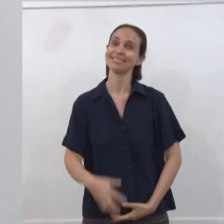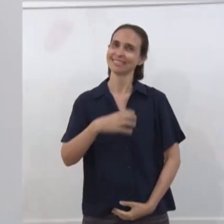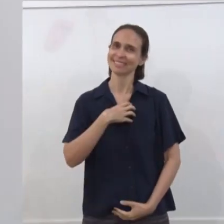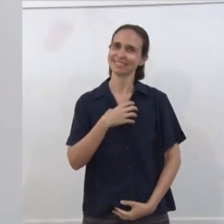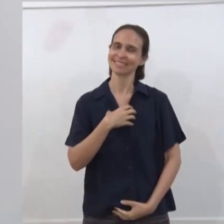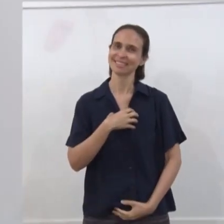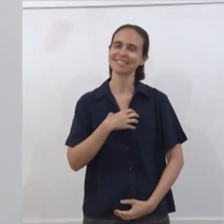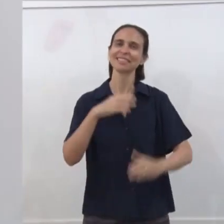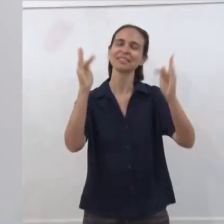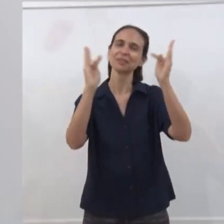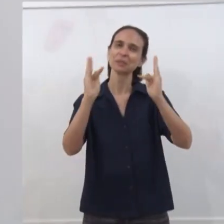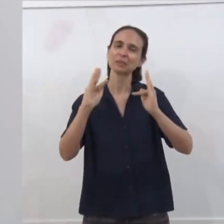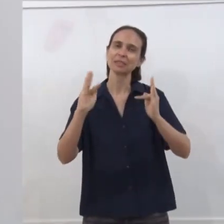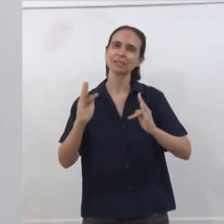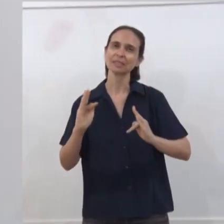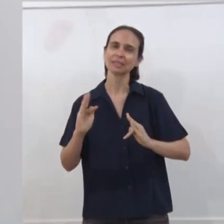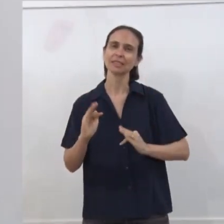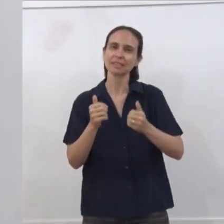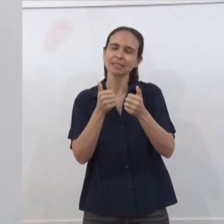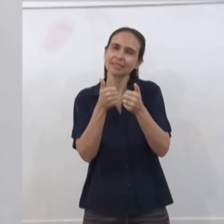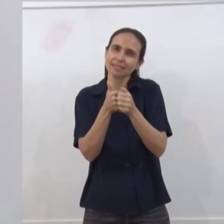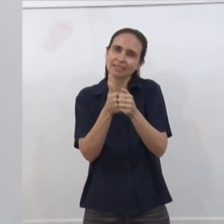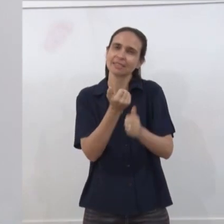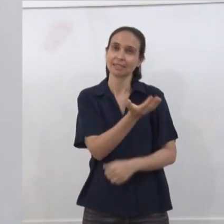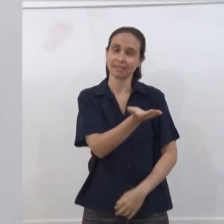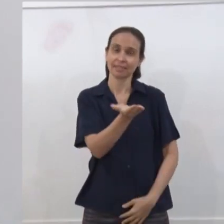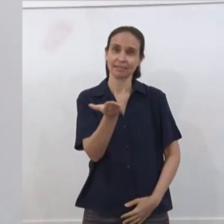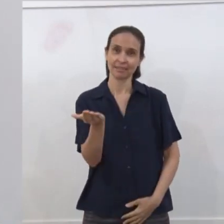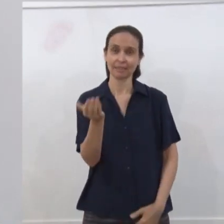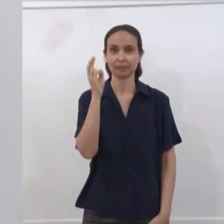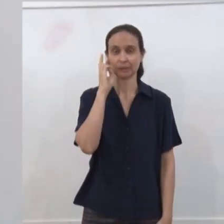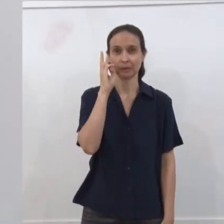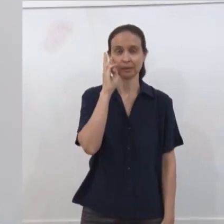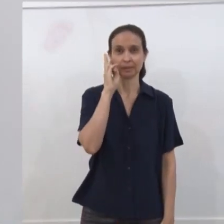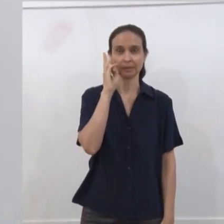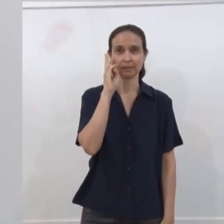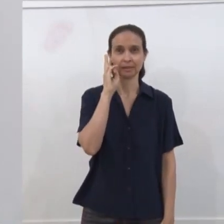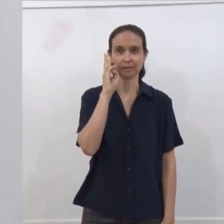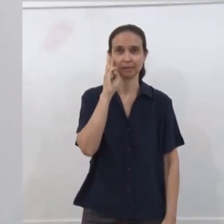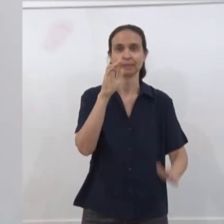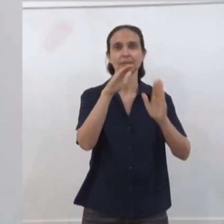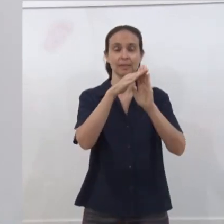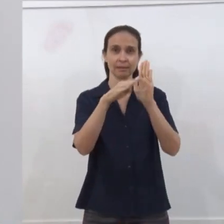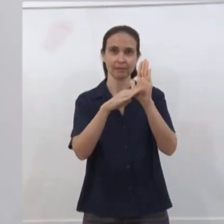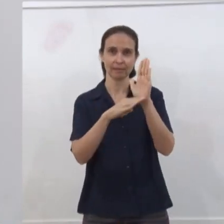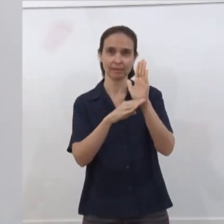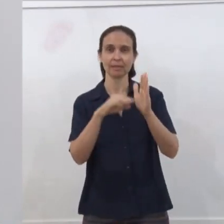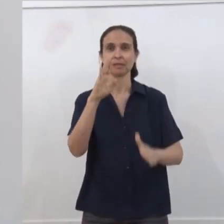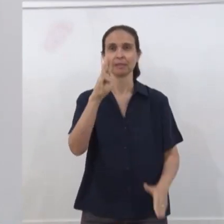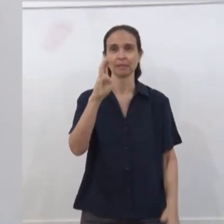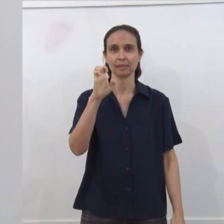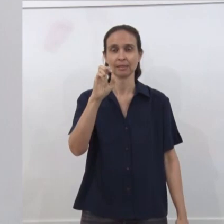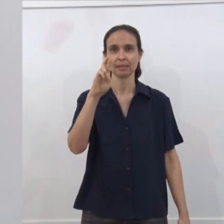Ficamos muito felizes por estar participando desse momento com vocês. Lembrando que as nossas propostas do Berçário 1